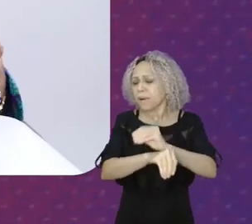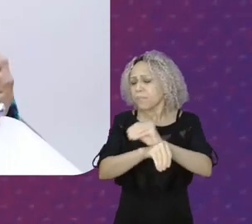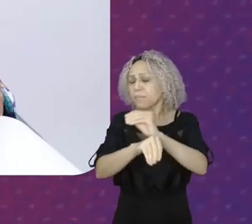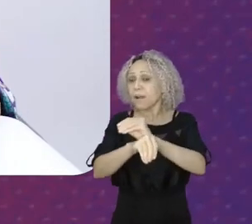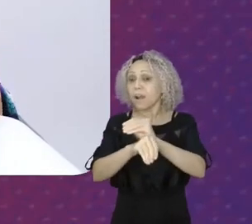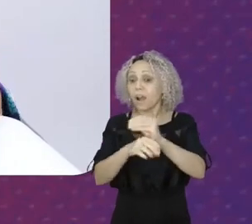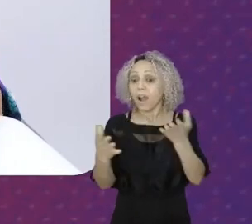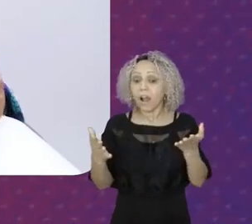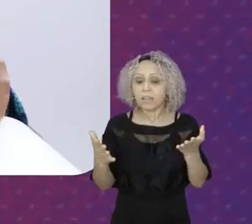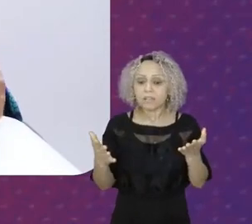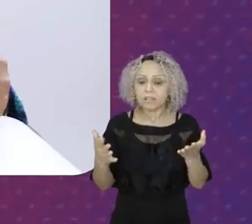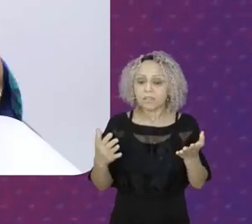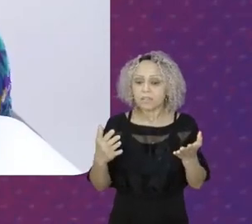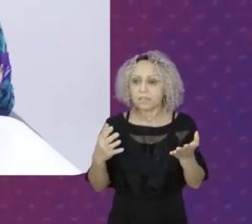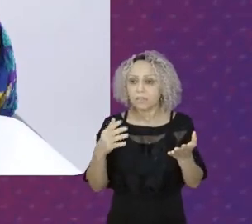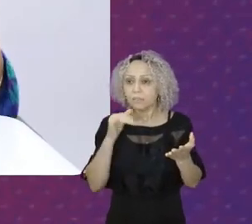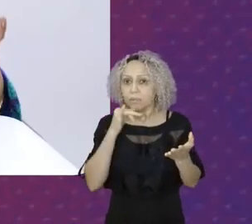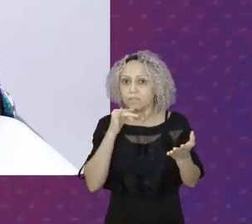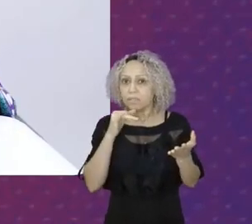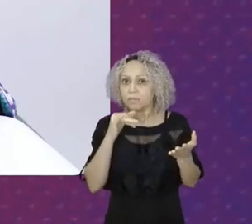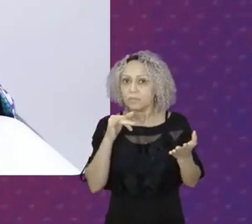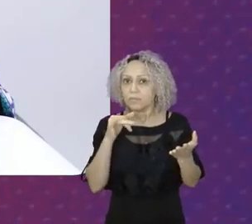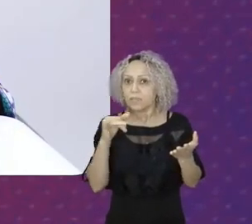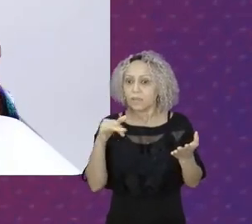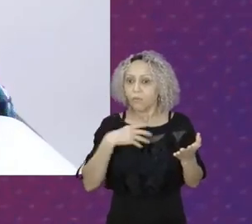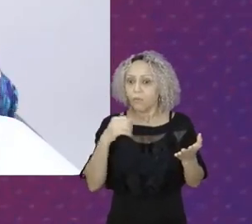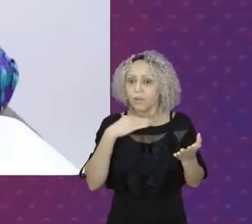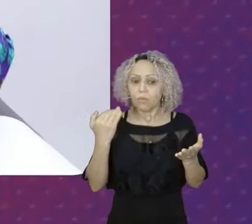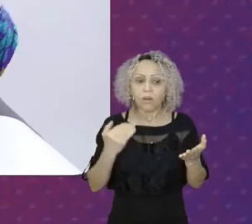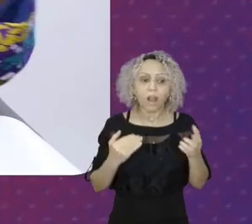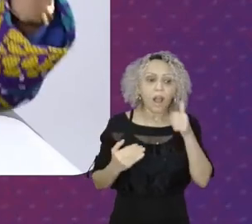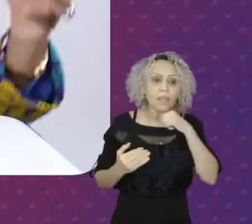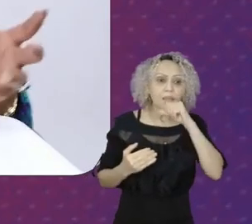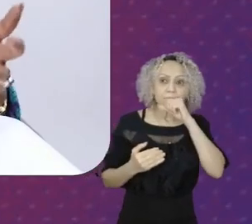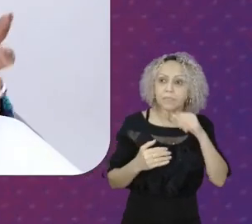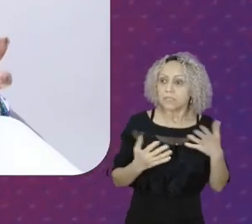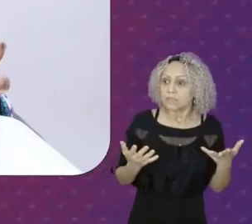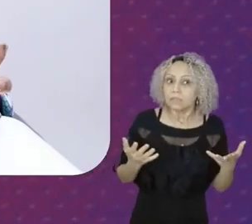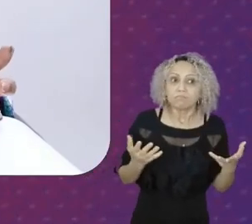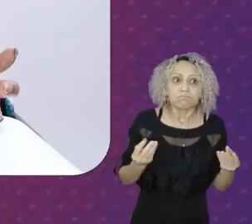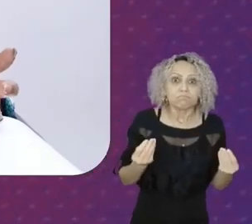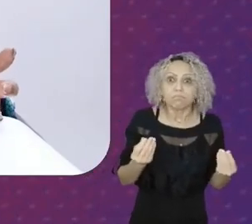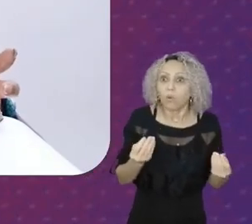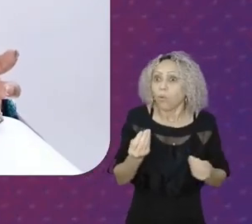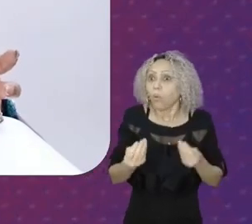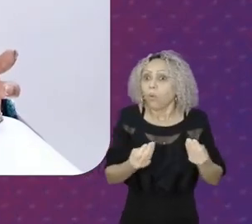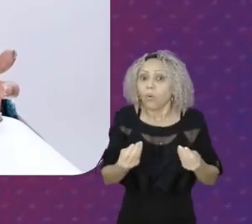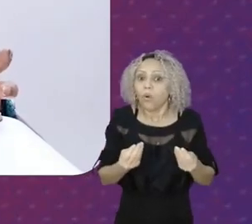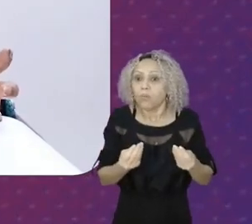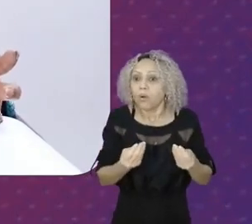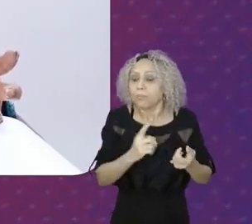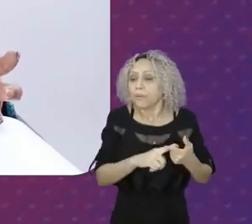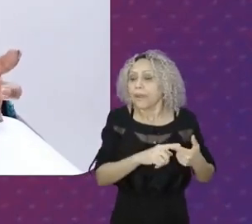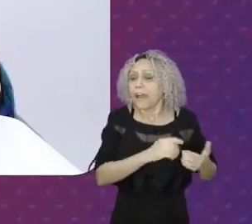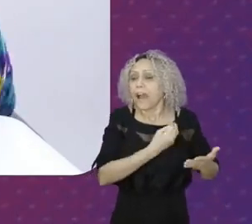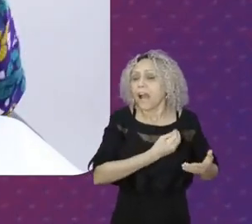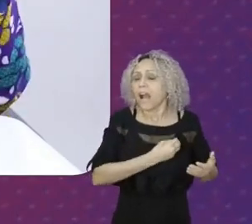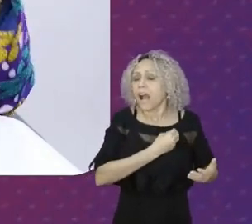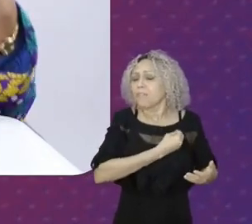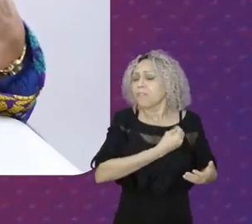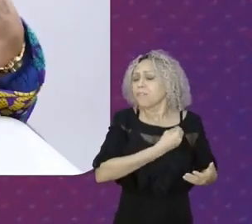ser vista, ser considerada pelo poder público e pelo conjunto da sociedade como